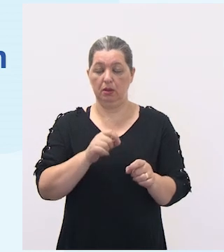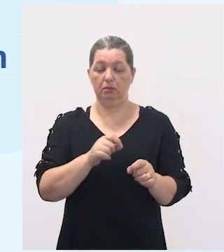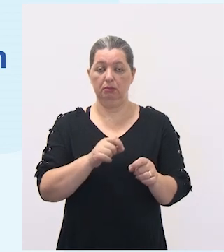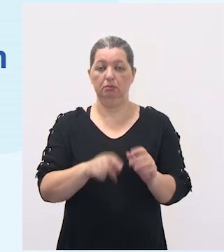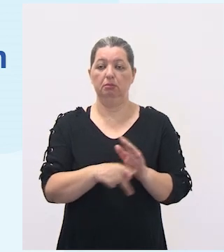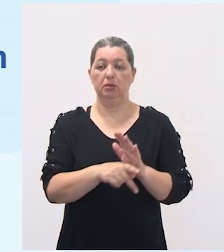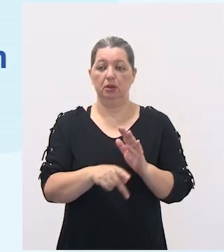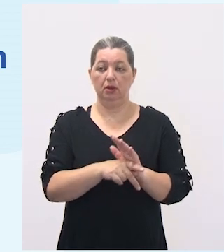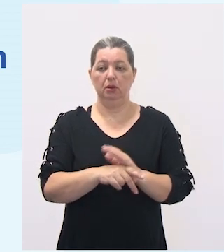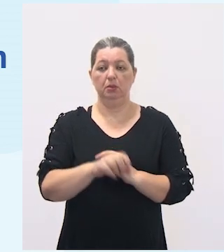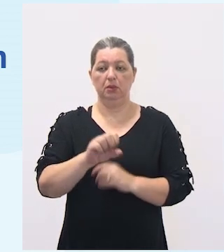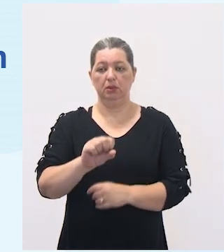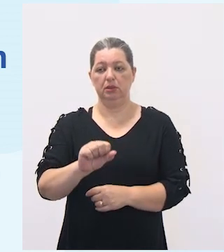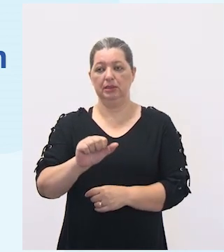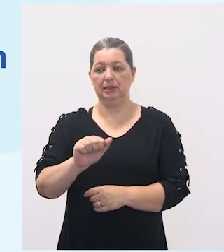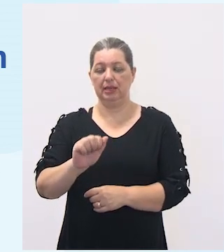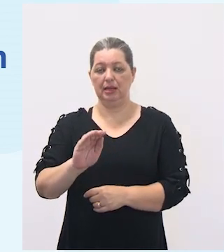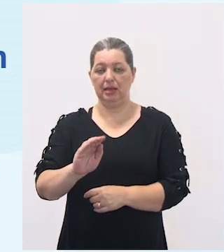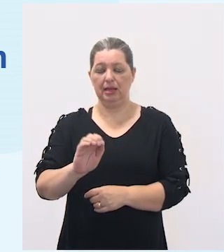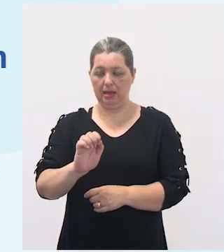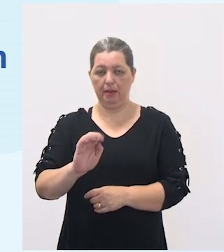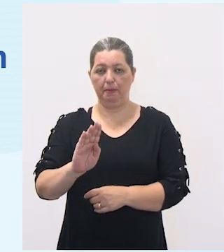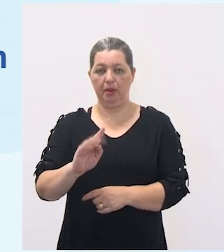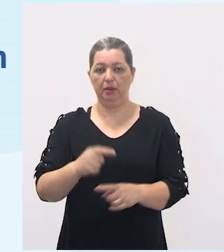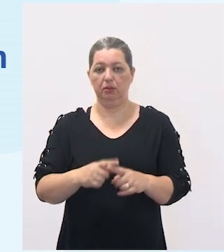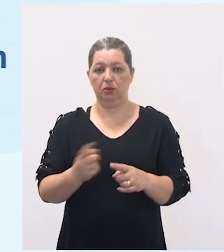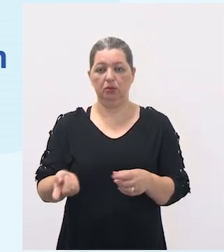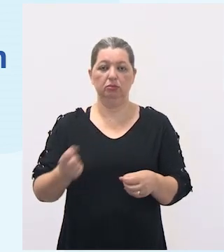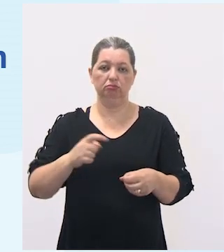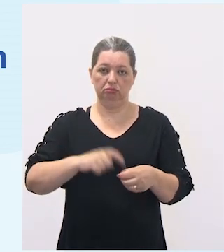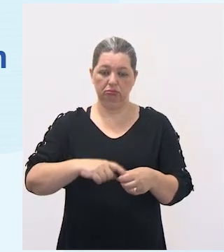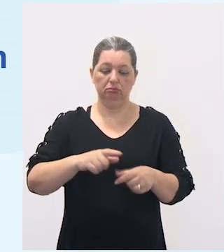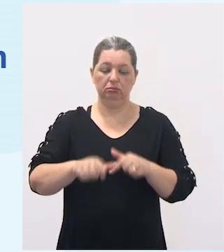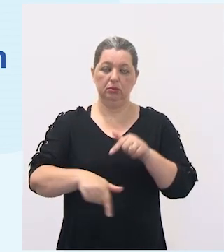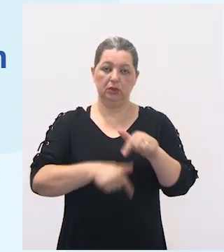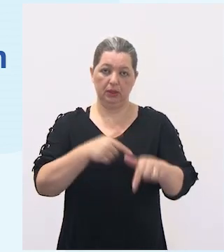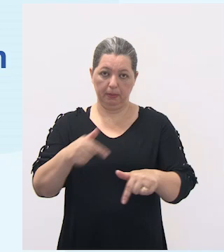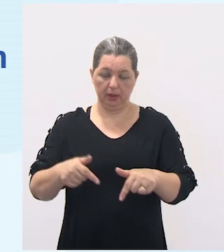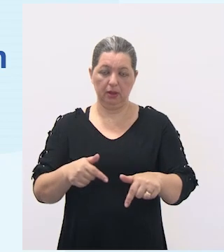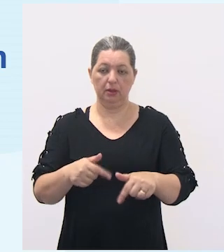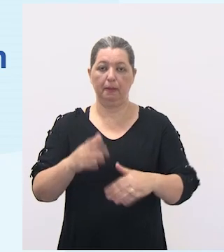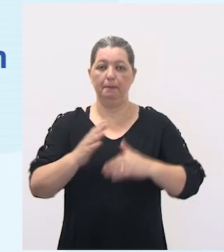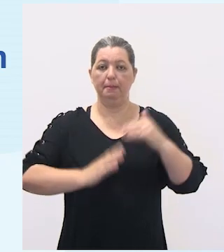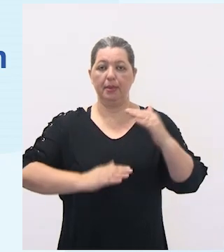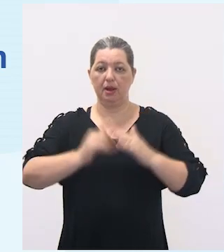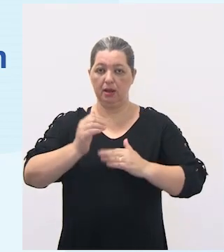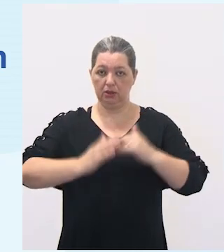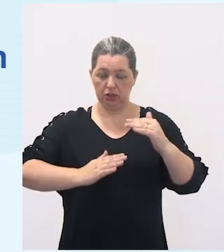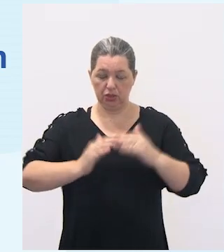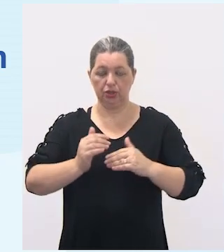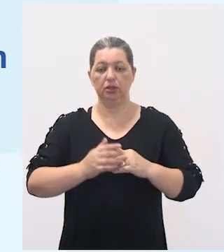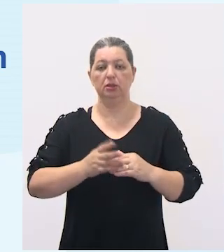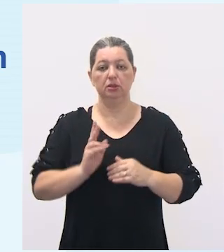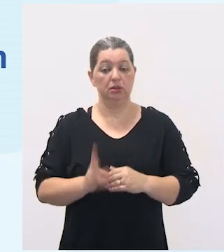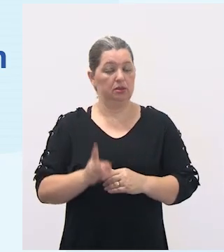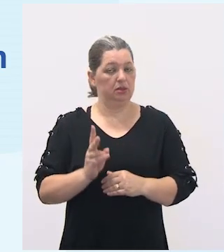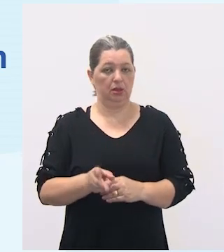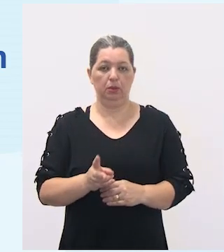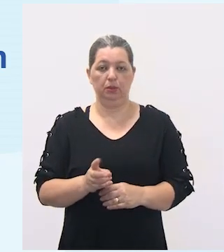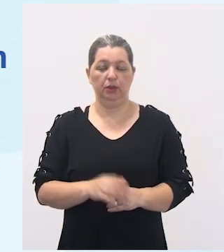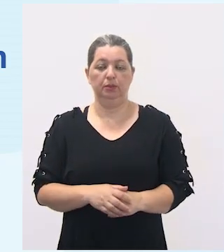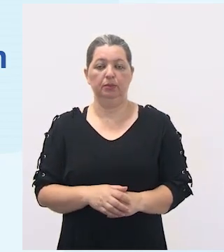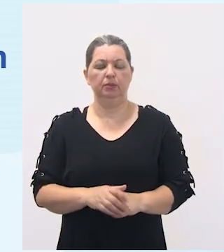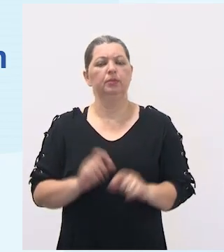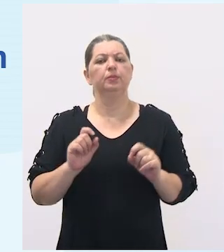SAEB. Nós estamos aqui retomando esse nosso trabalho, essa nossa prática que nós fazemos sempre. O